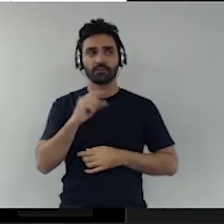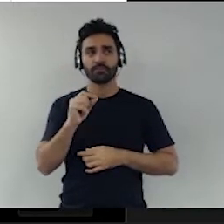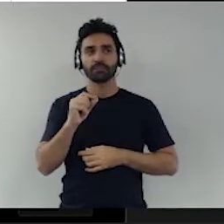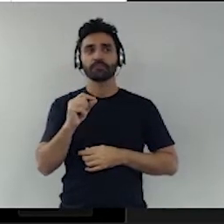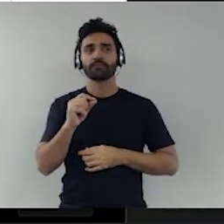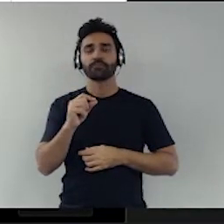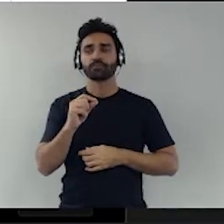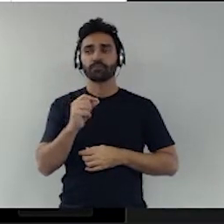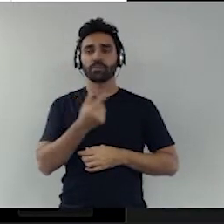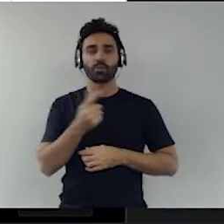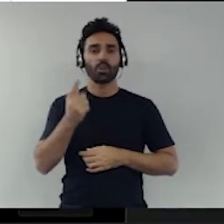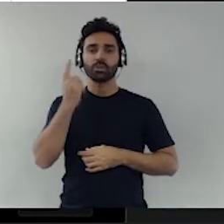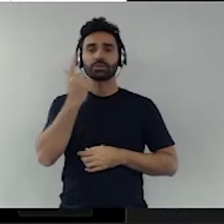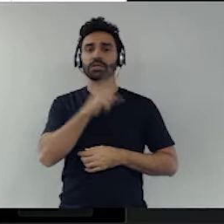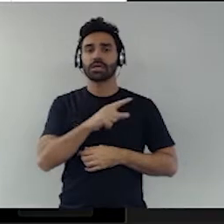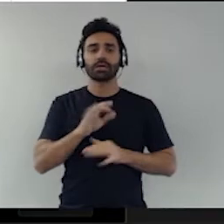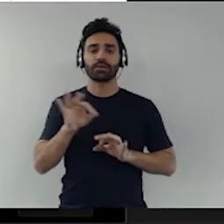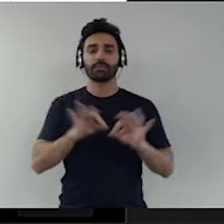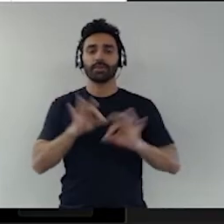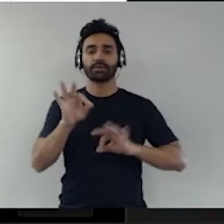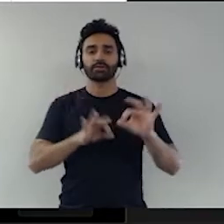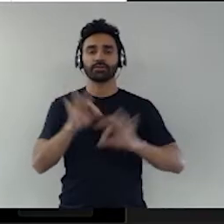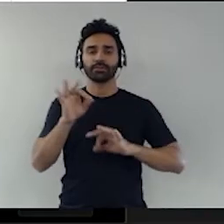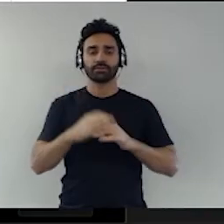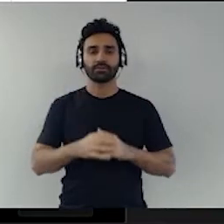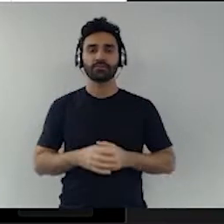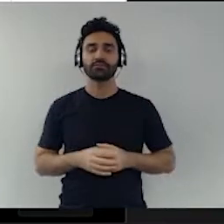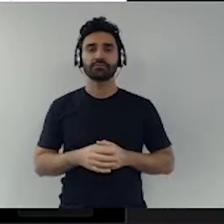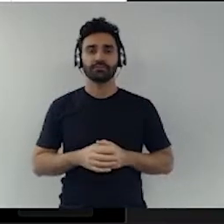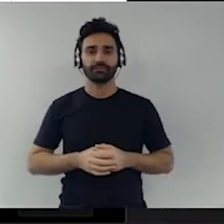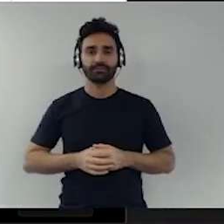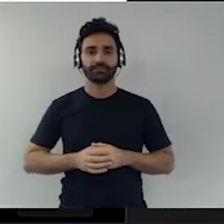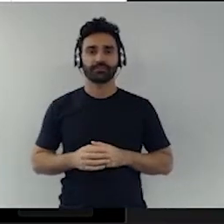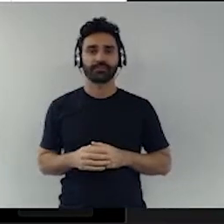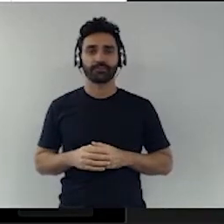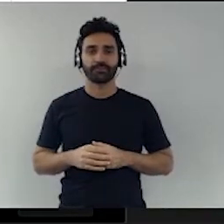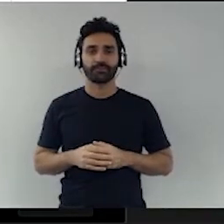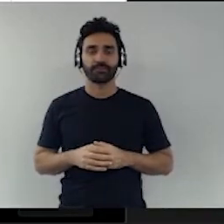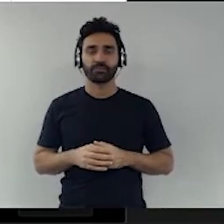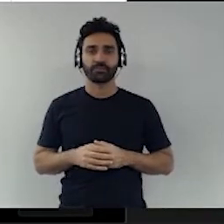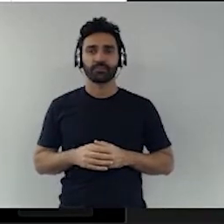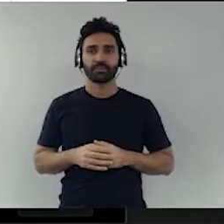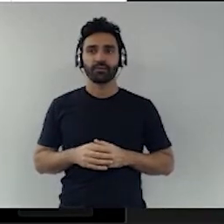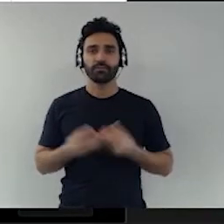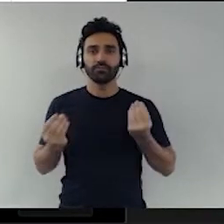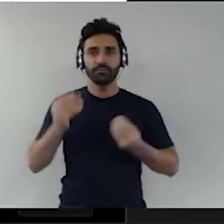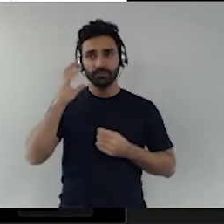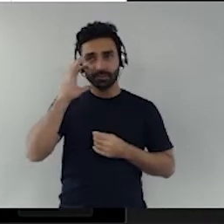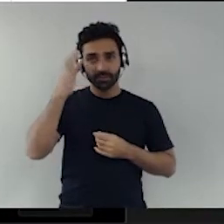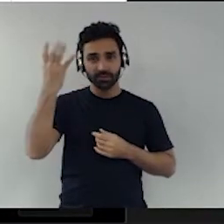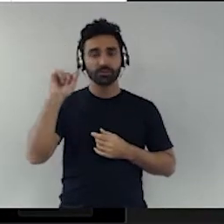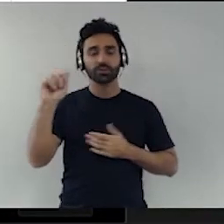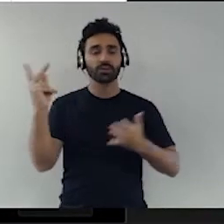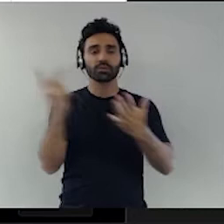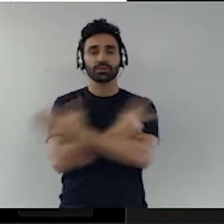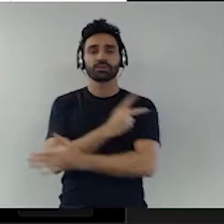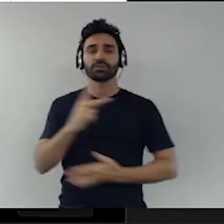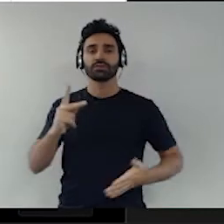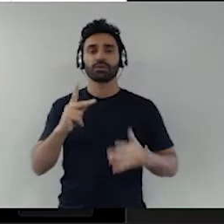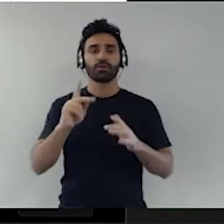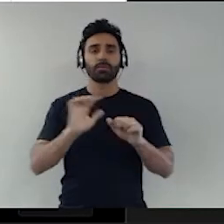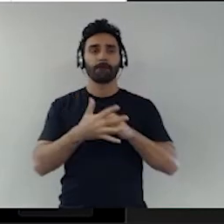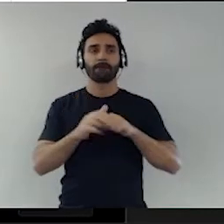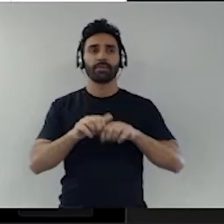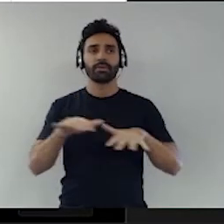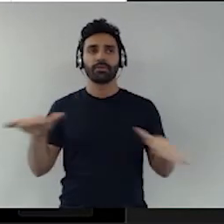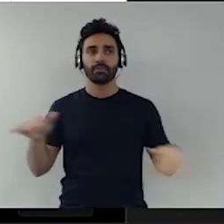não estavam conseguindo se planejar para decidir o que estava acontecendo com a pandemia. O